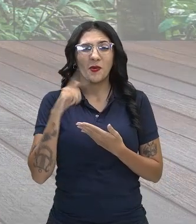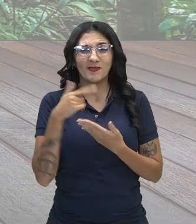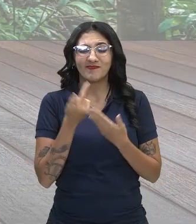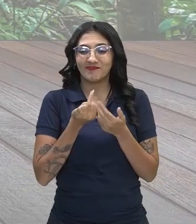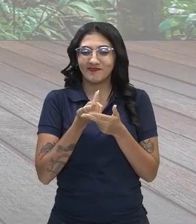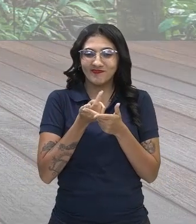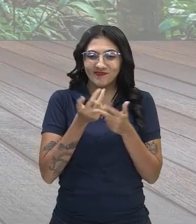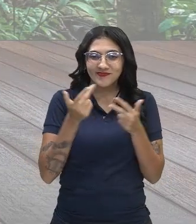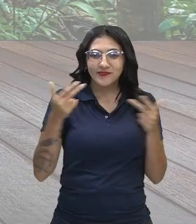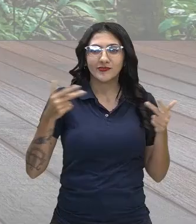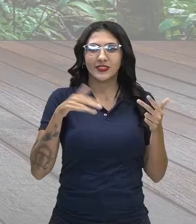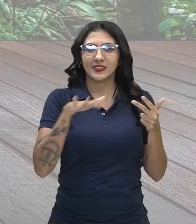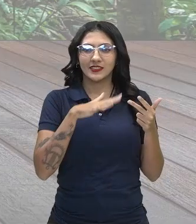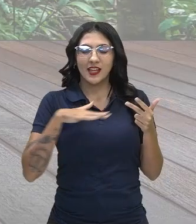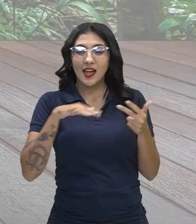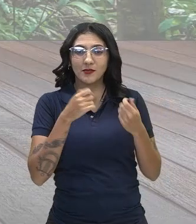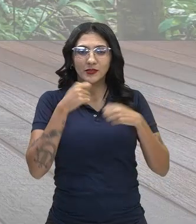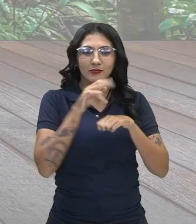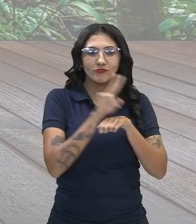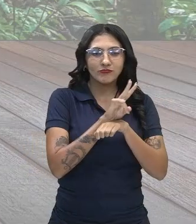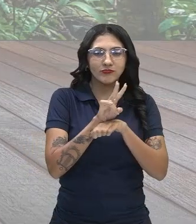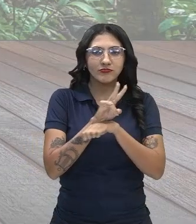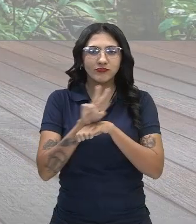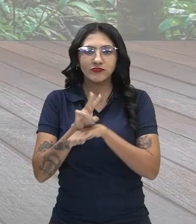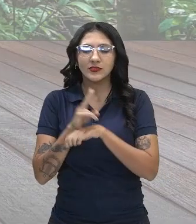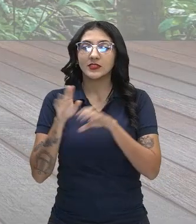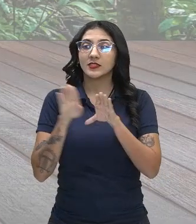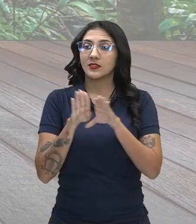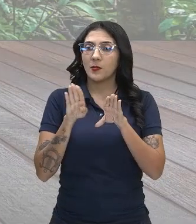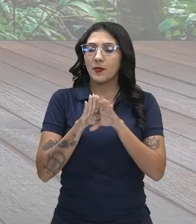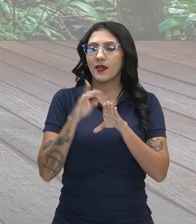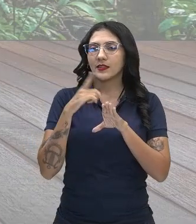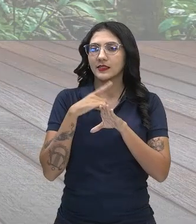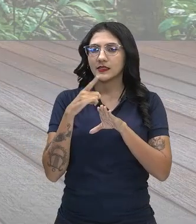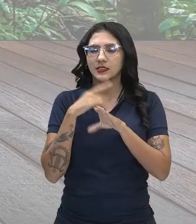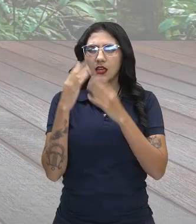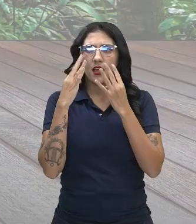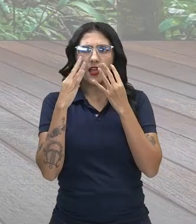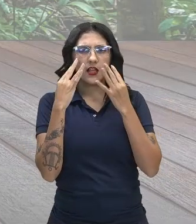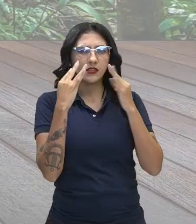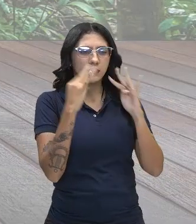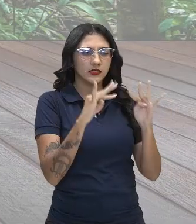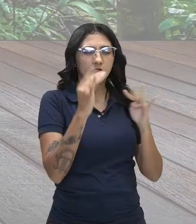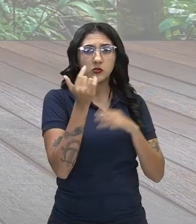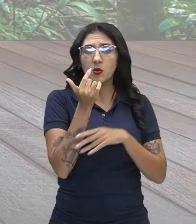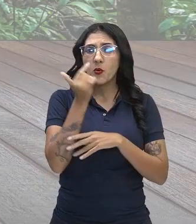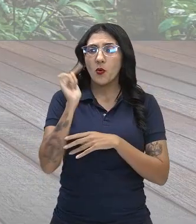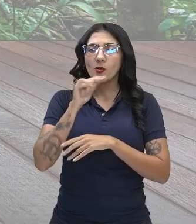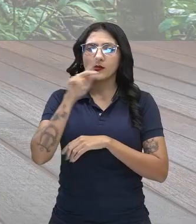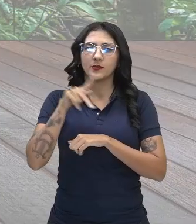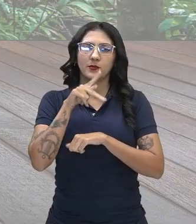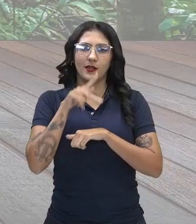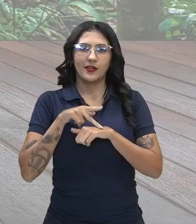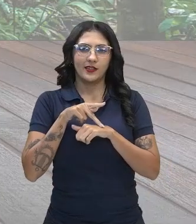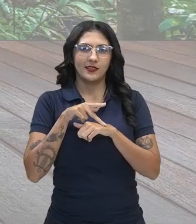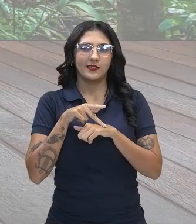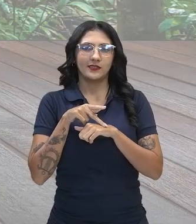ser vistoriada e acaba chamando muita atenção de vários países por conta da sua